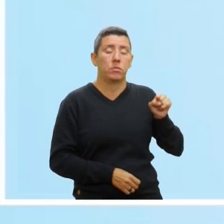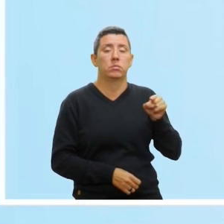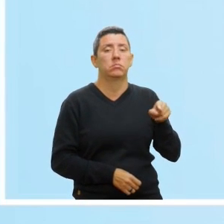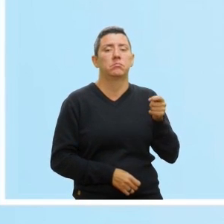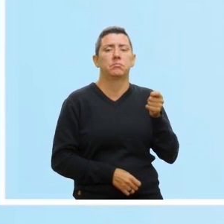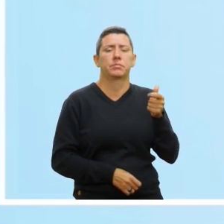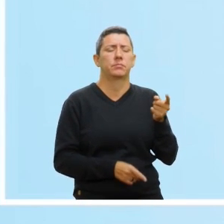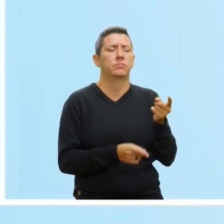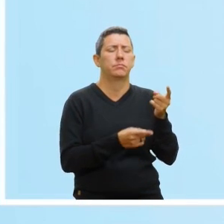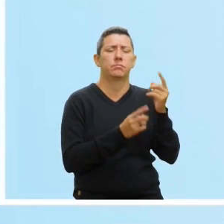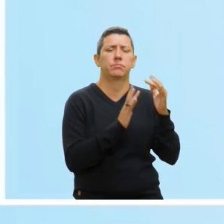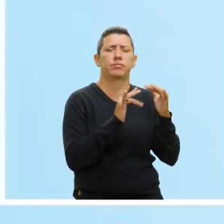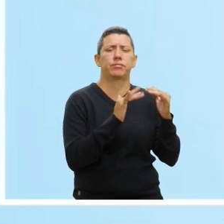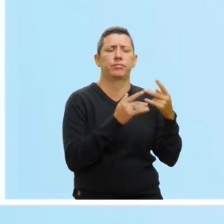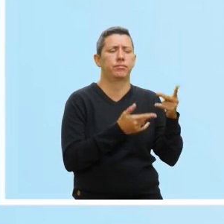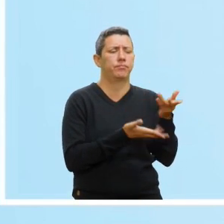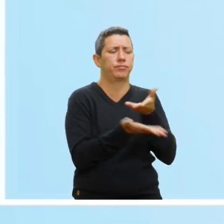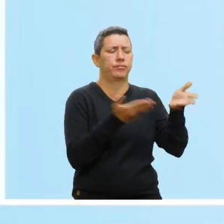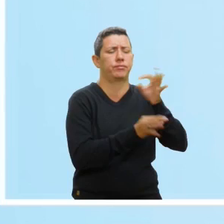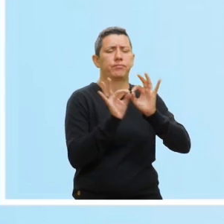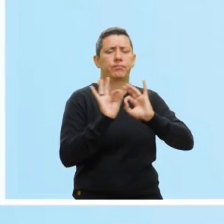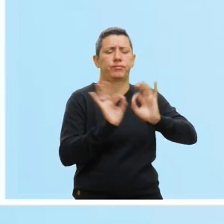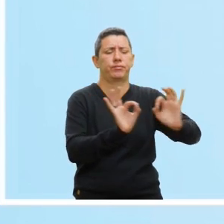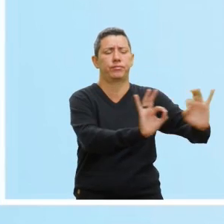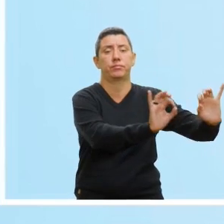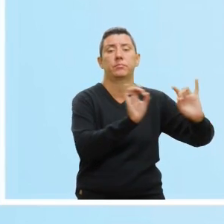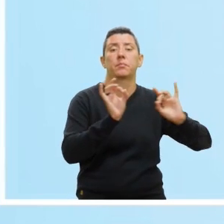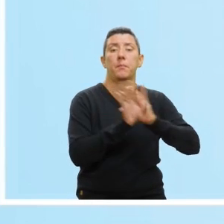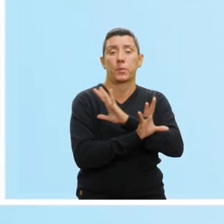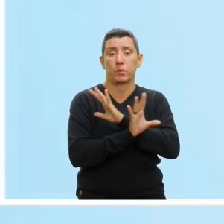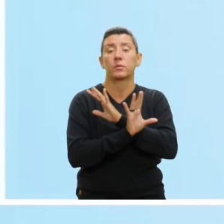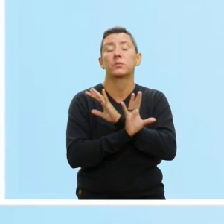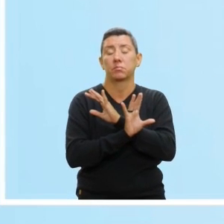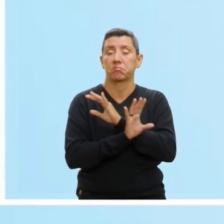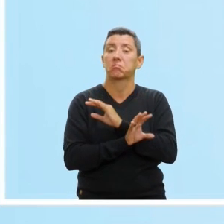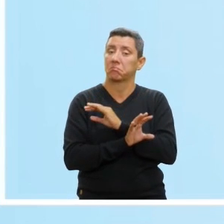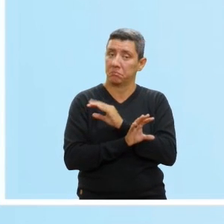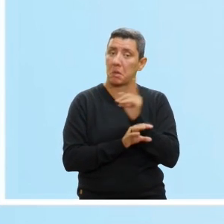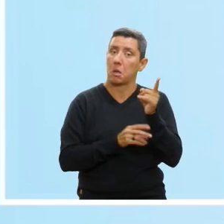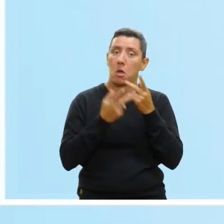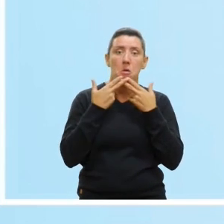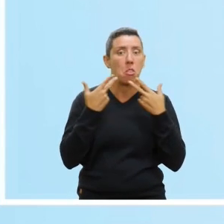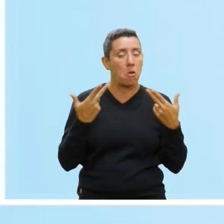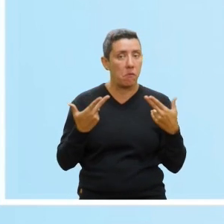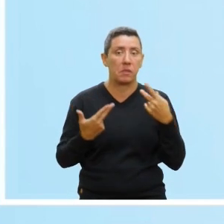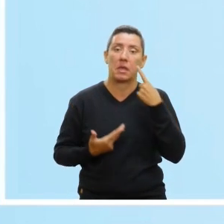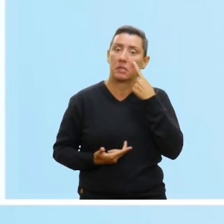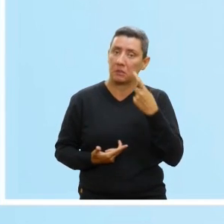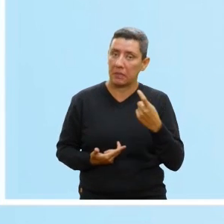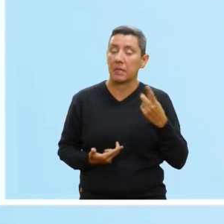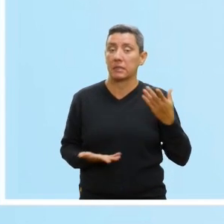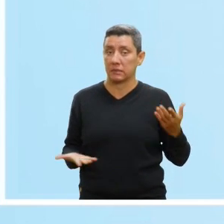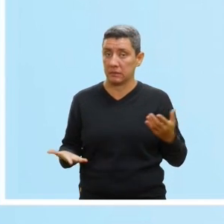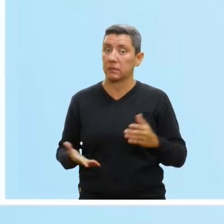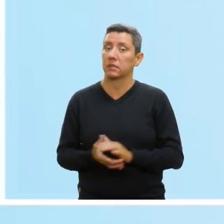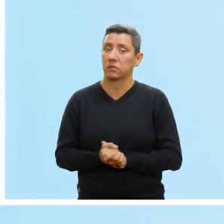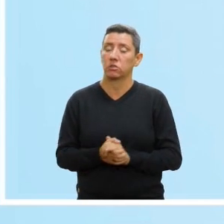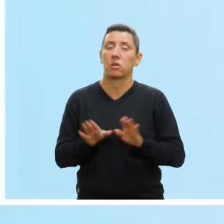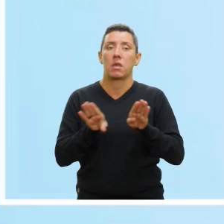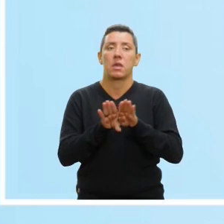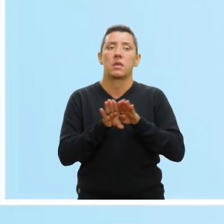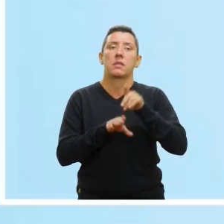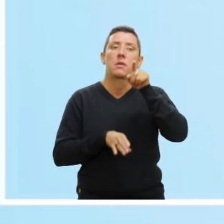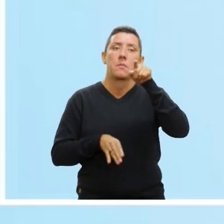faz o comissionamento automático. Então isso aqui é uma novidade bem interessante, tá? É um equipamento bem legal. E além disso, essa caixa